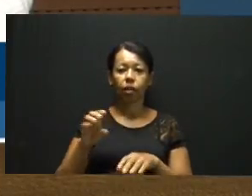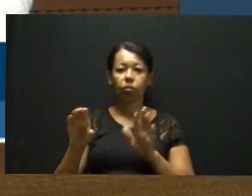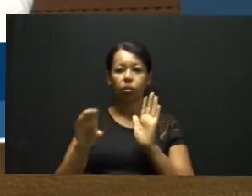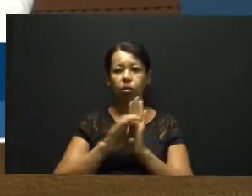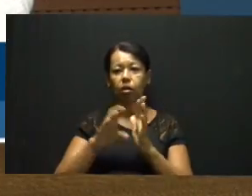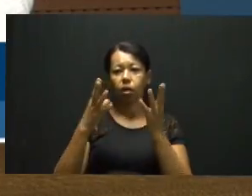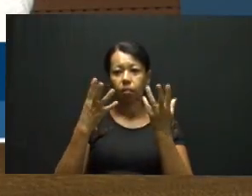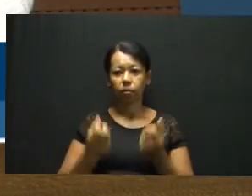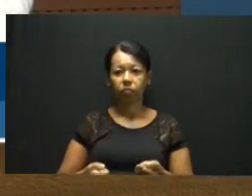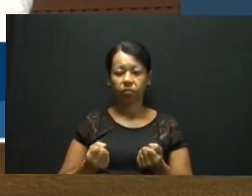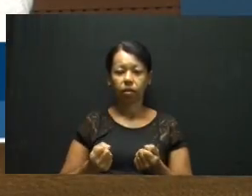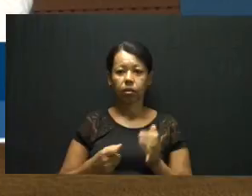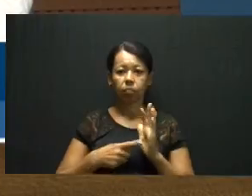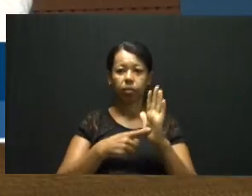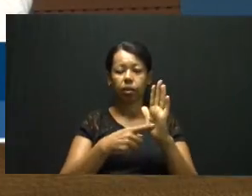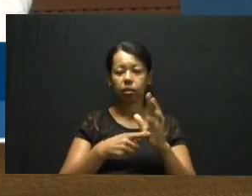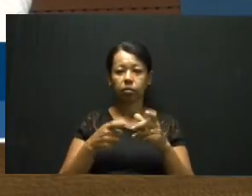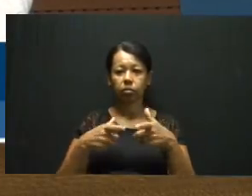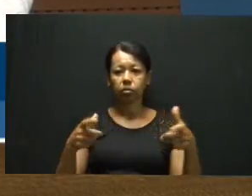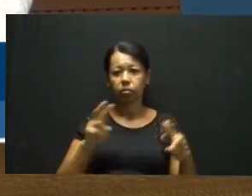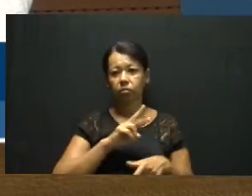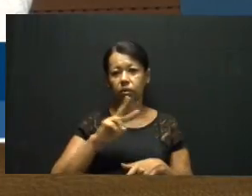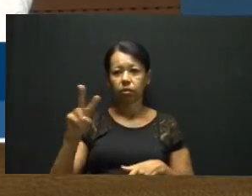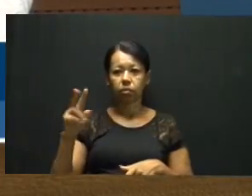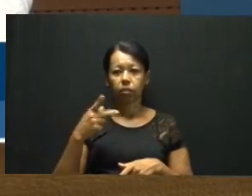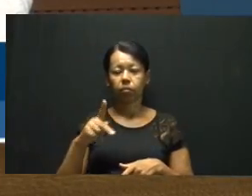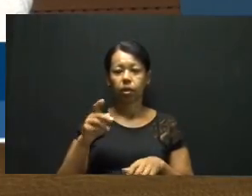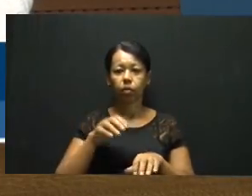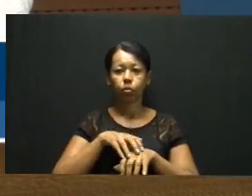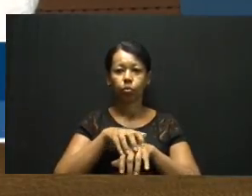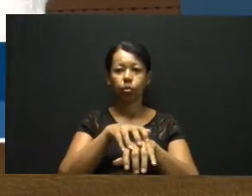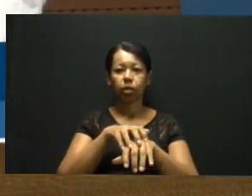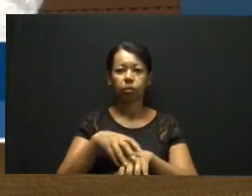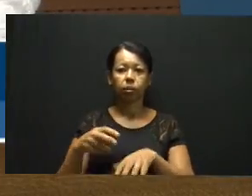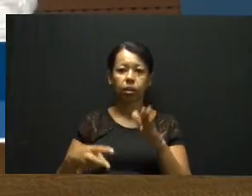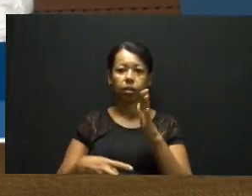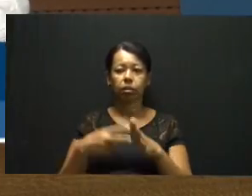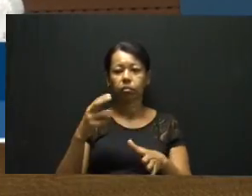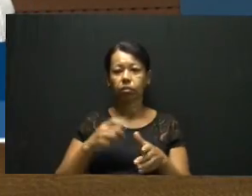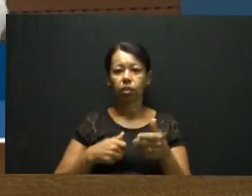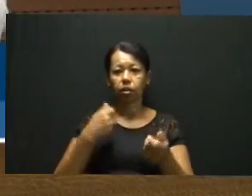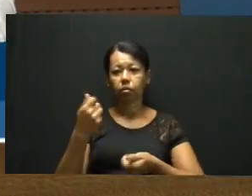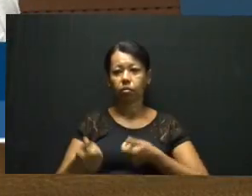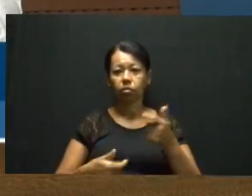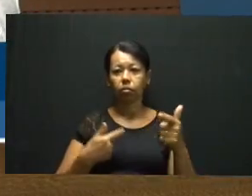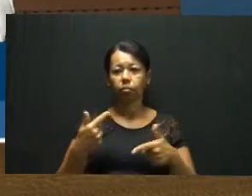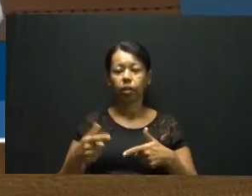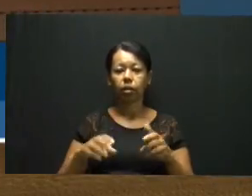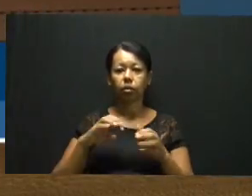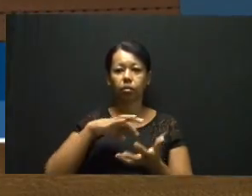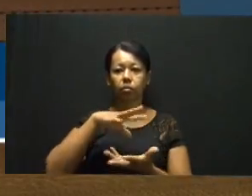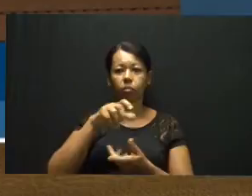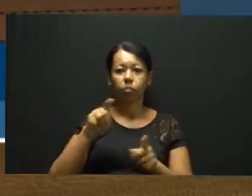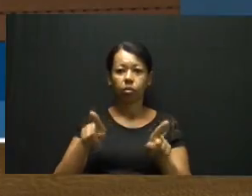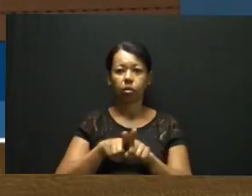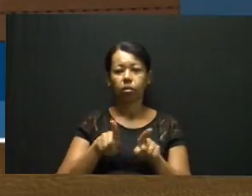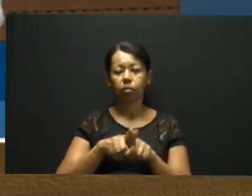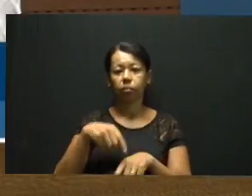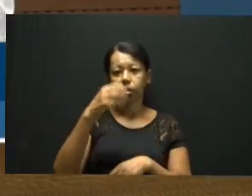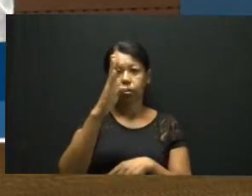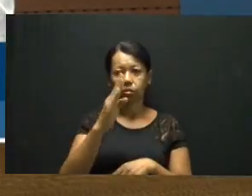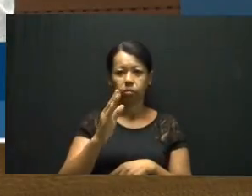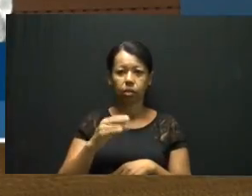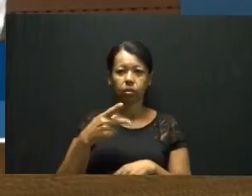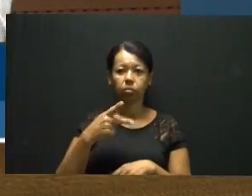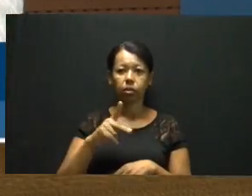pela LESP representa uma enorme conquista para o turismo, que é a segunda economia no mundo e também no Brasil. Por ser